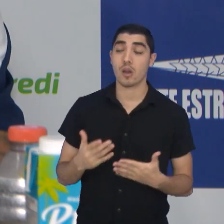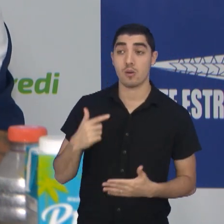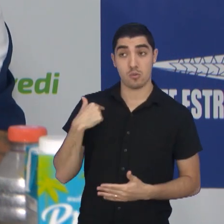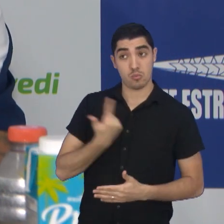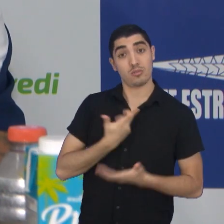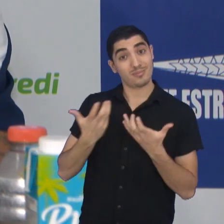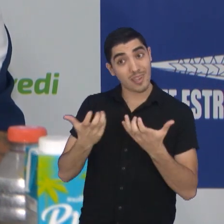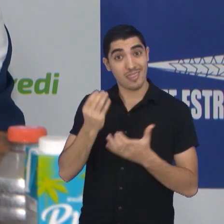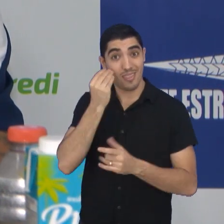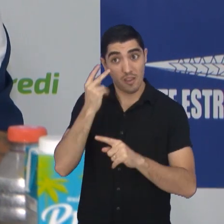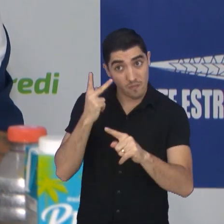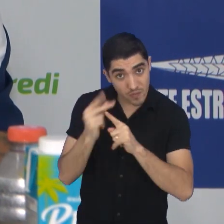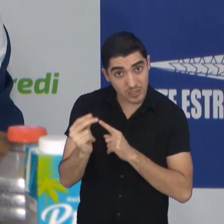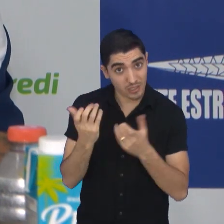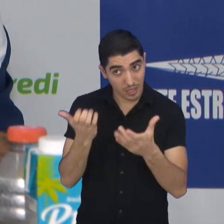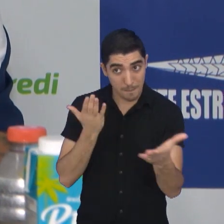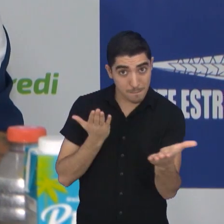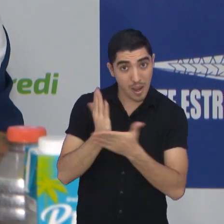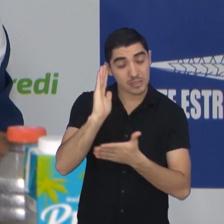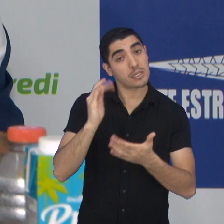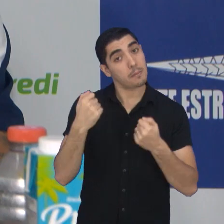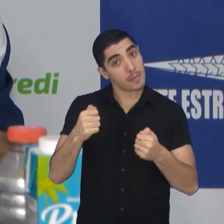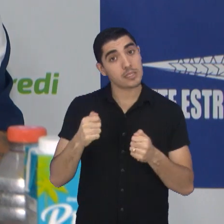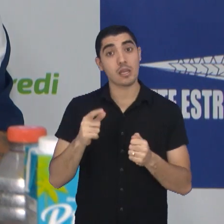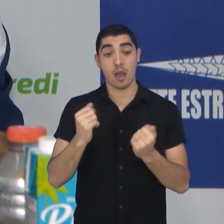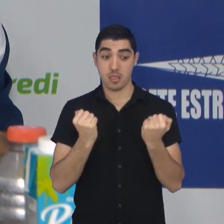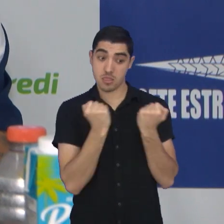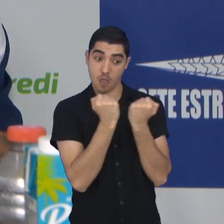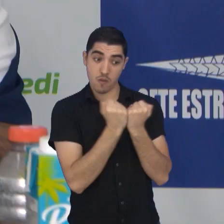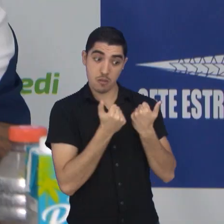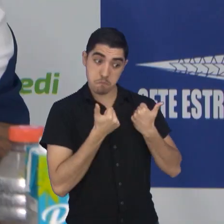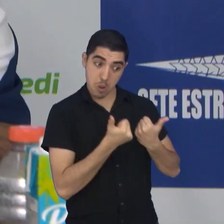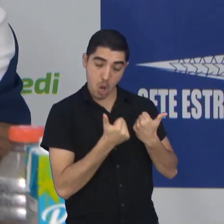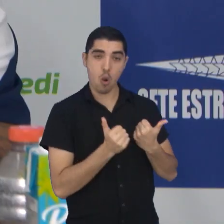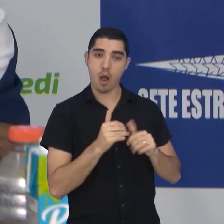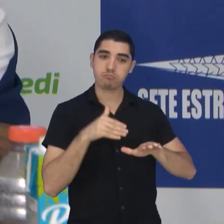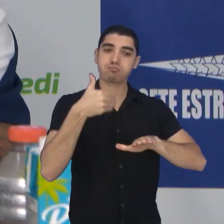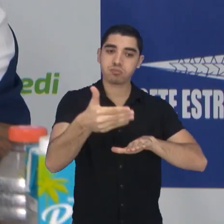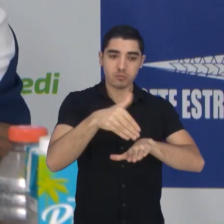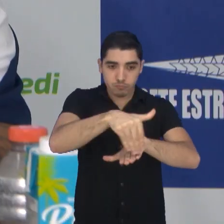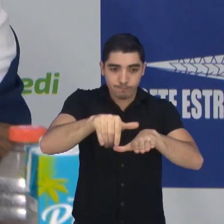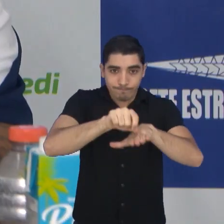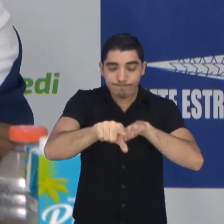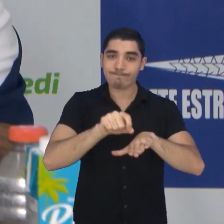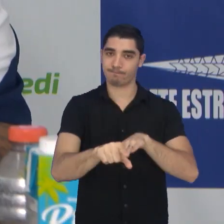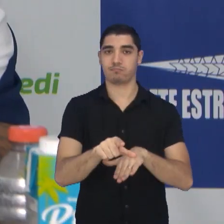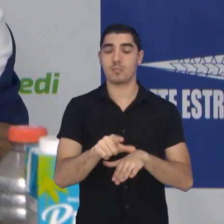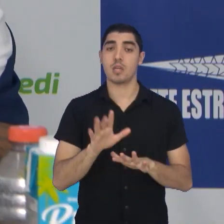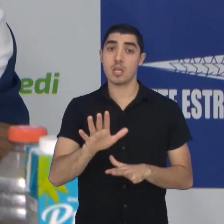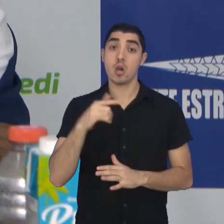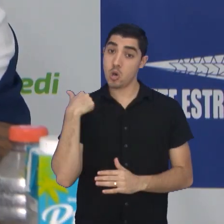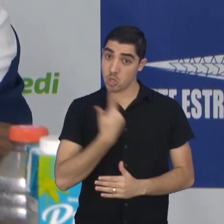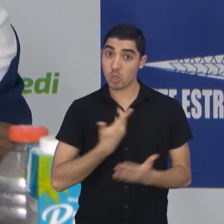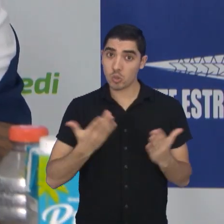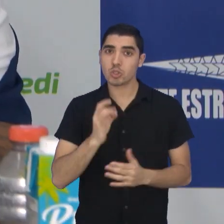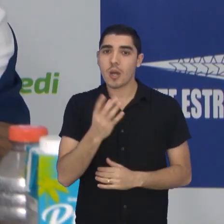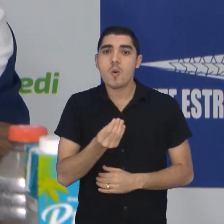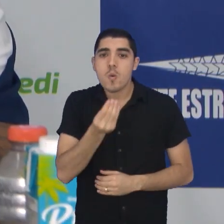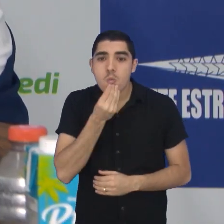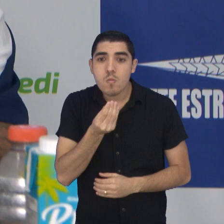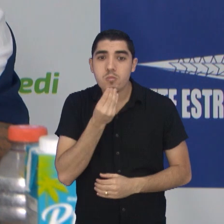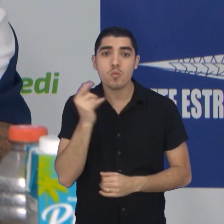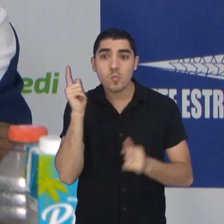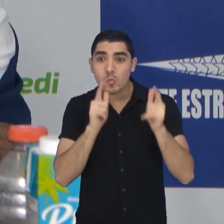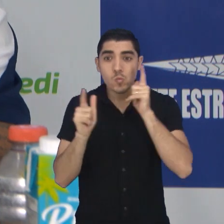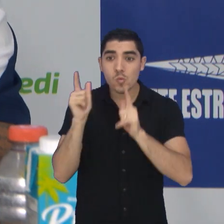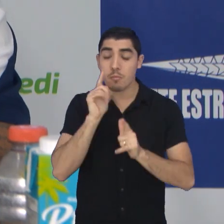que começar de lá de trás, ter uma consistência, é isso que a gente tem feito. E acho que, além do que a gente criou hoje, nossa equipe